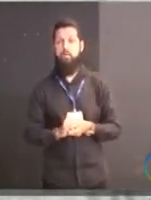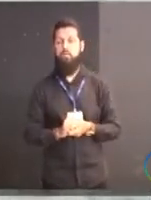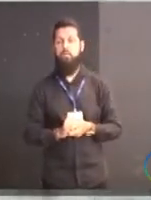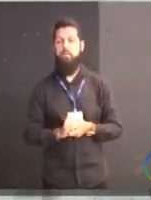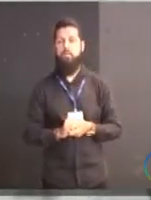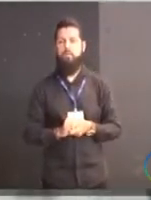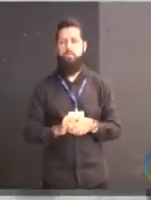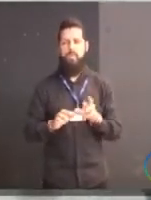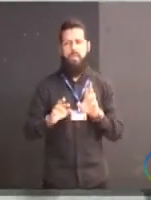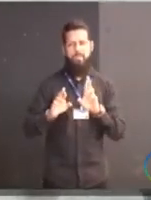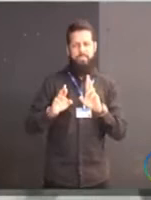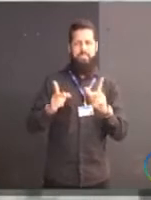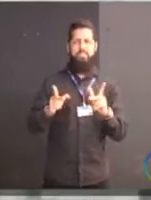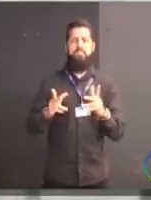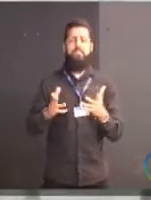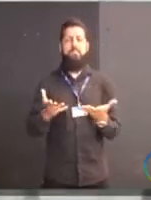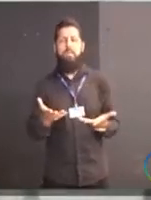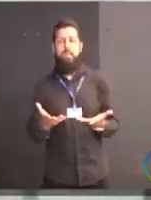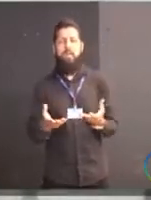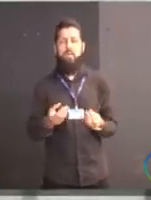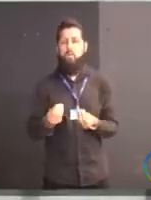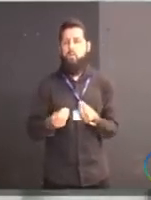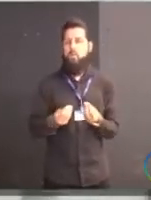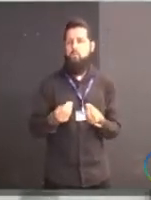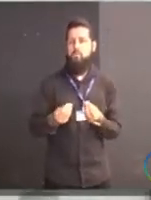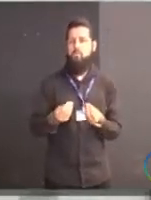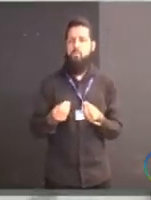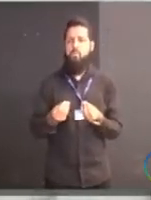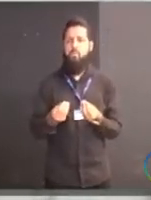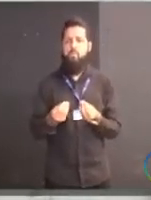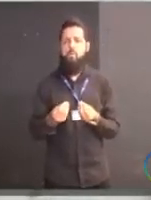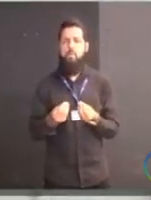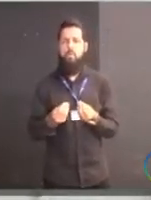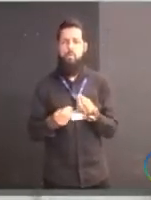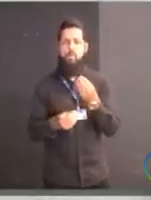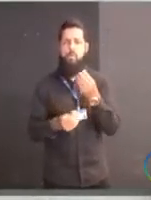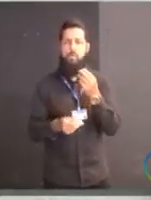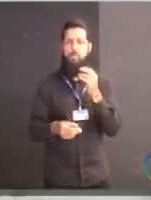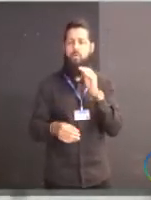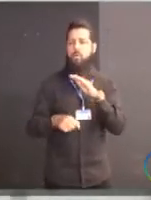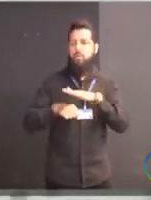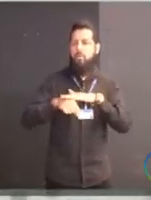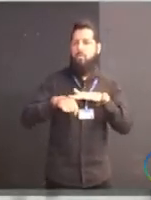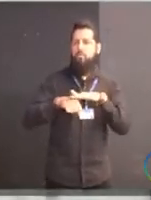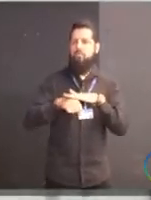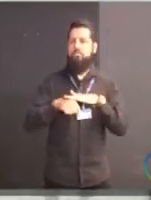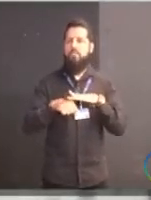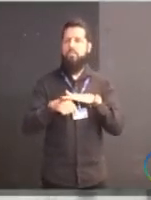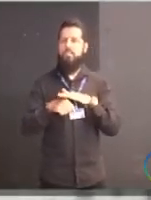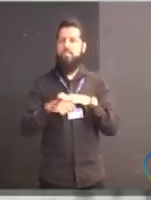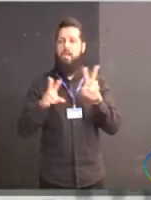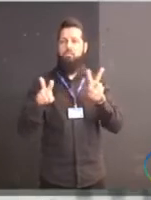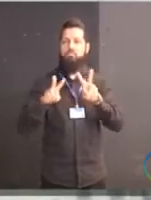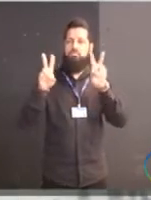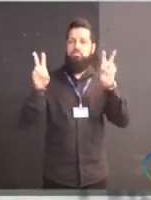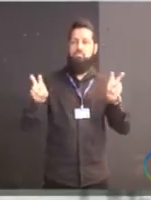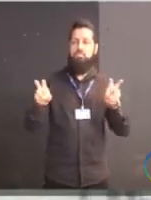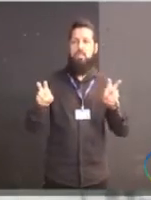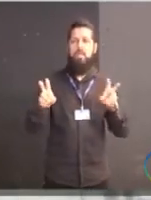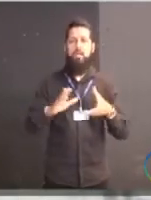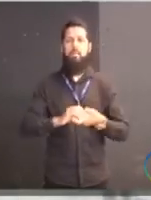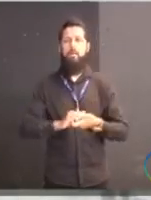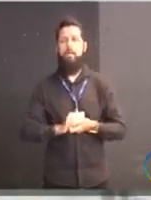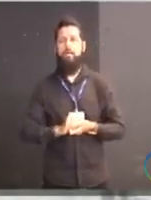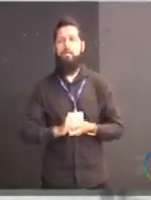e passamos a estudar. A esse respeito, peço licença para aditar um apontamento